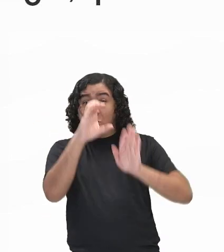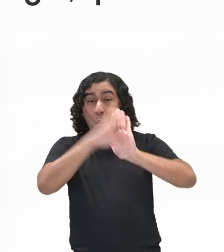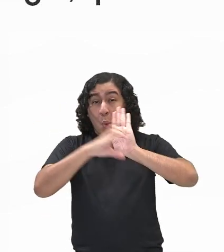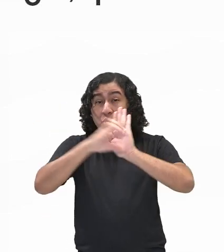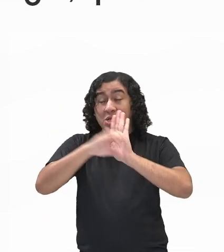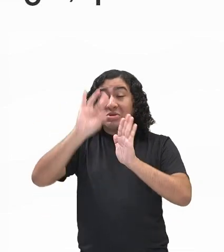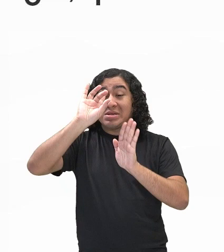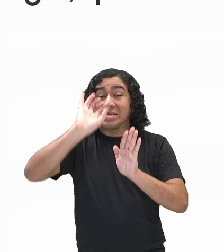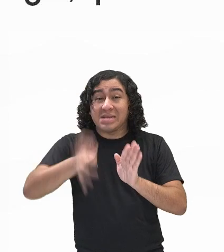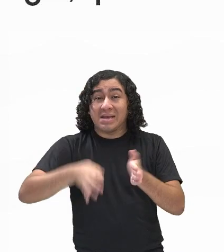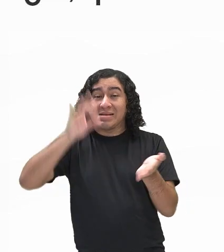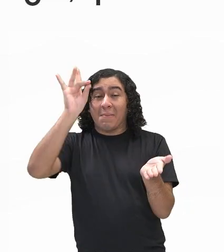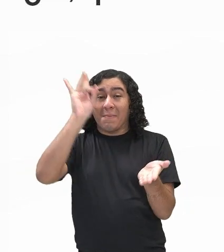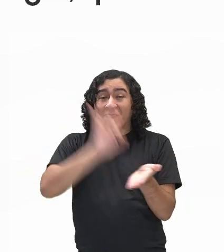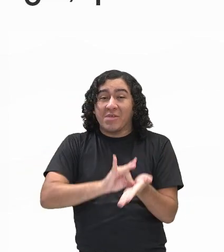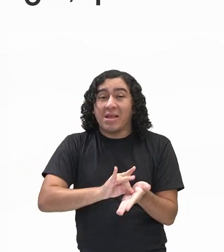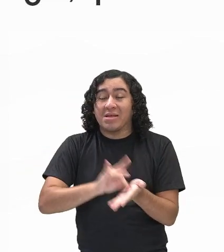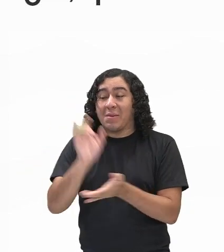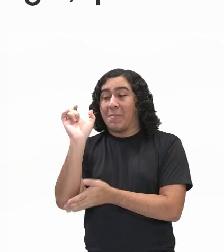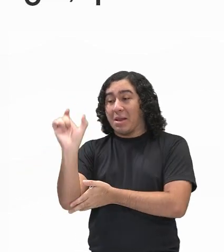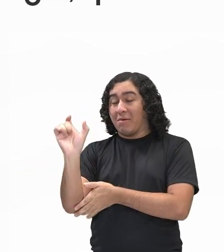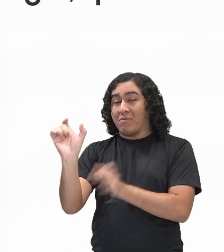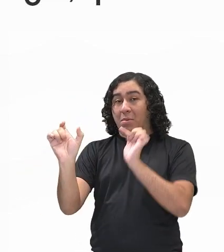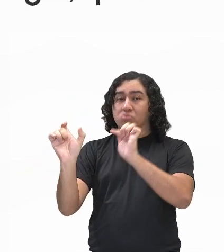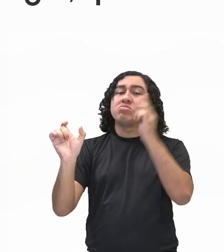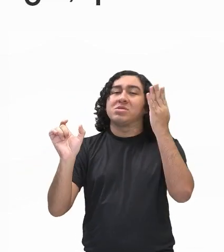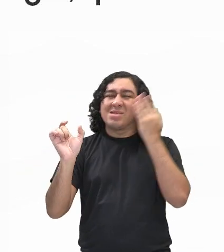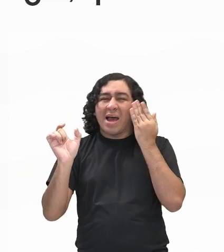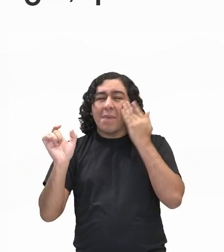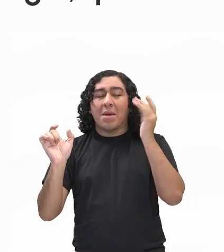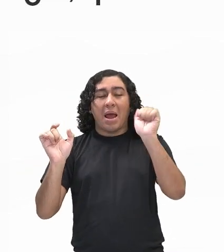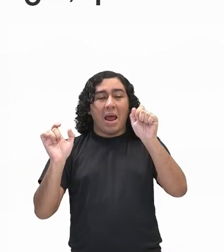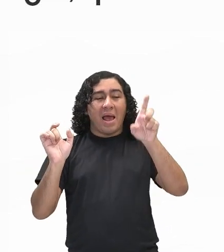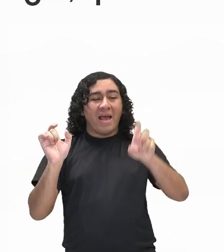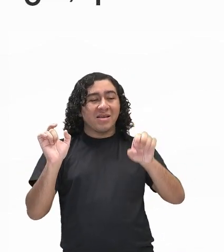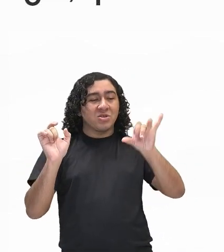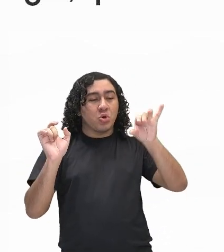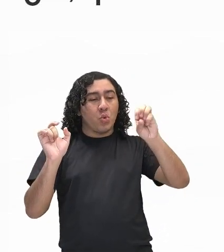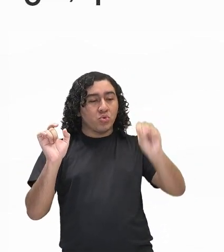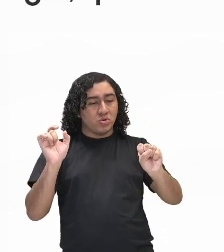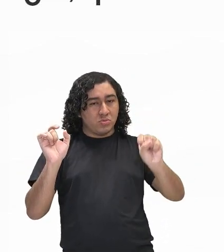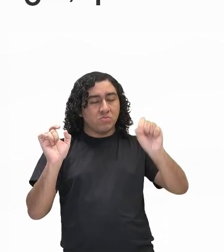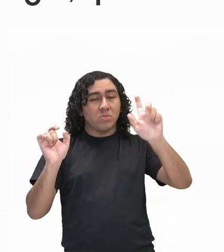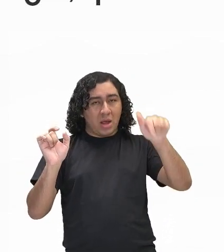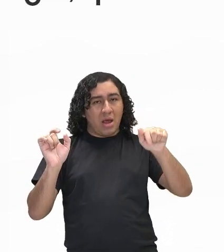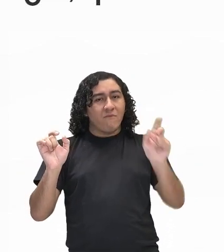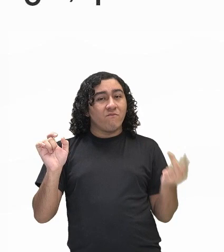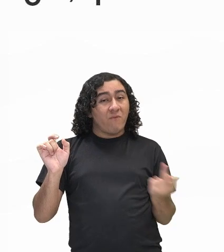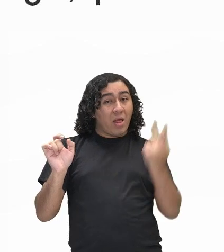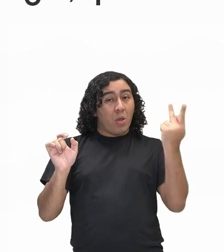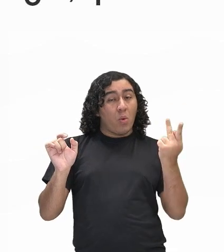É uma palavra grega, né? Tá aí o axios, que, né, quer dizer isso, justamente isso, né, o valor,